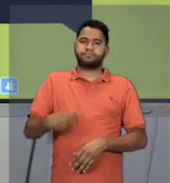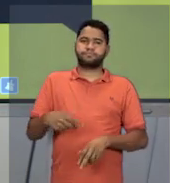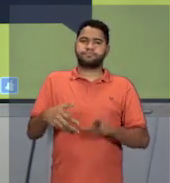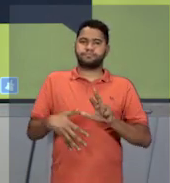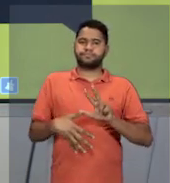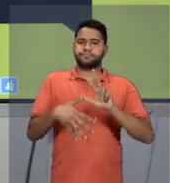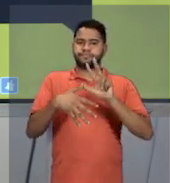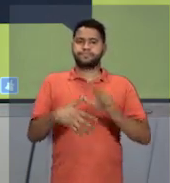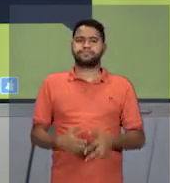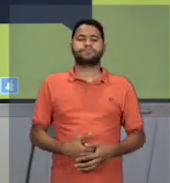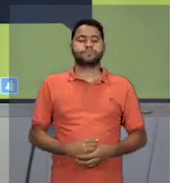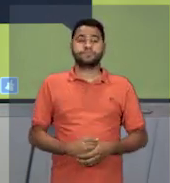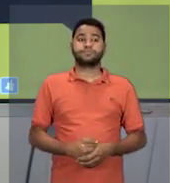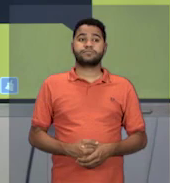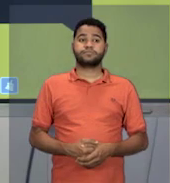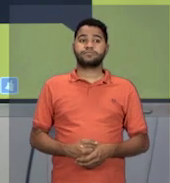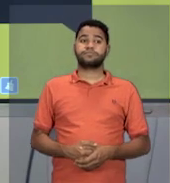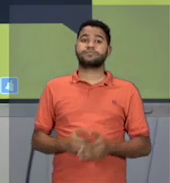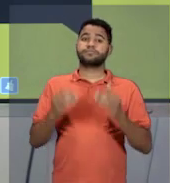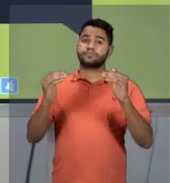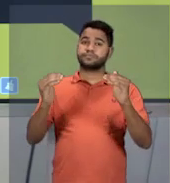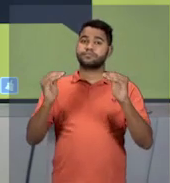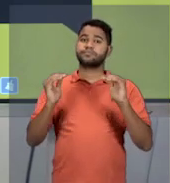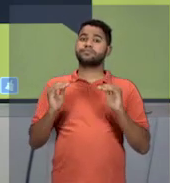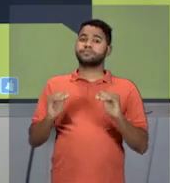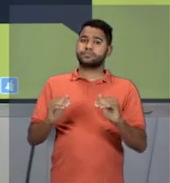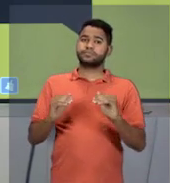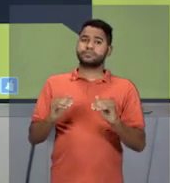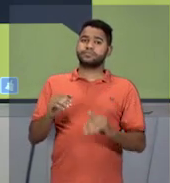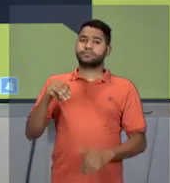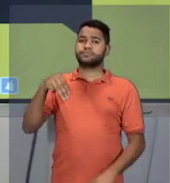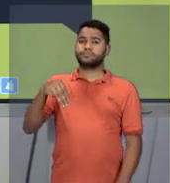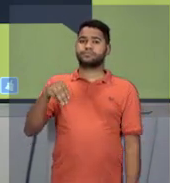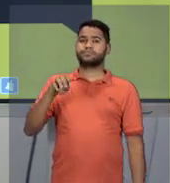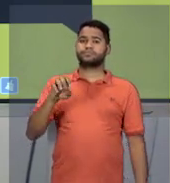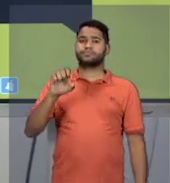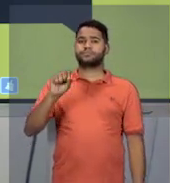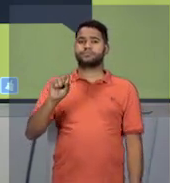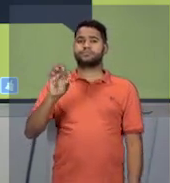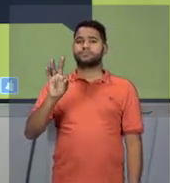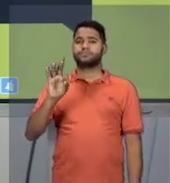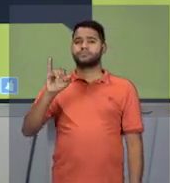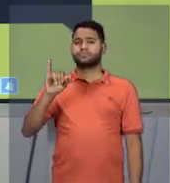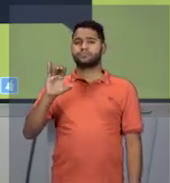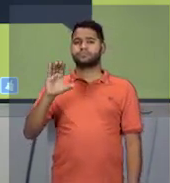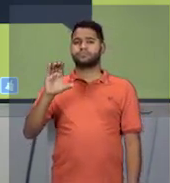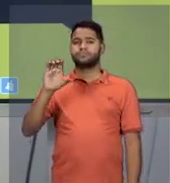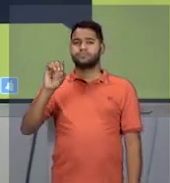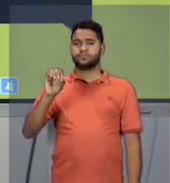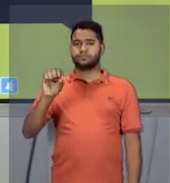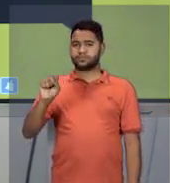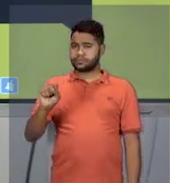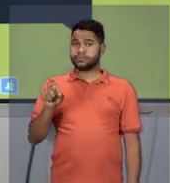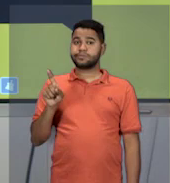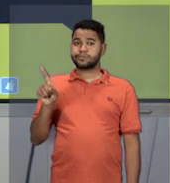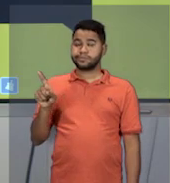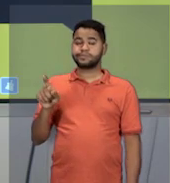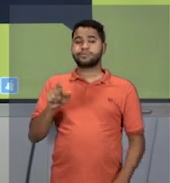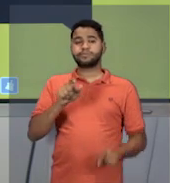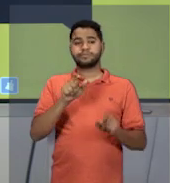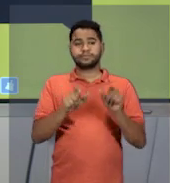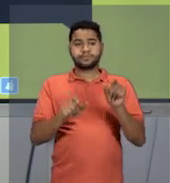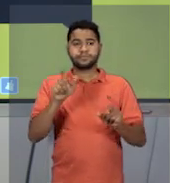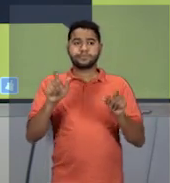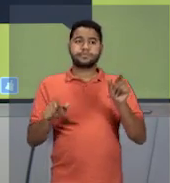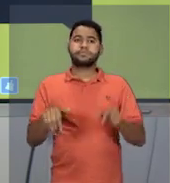América. Além dos crioulos e chapetones, nós temos os mestiços, que são, né,